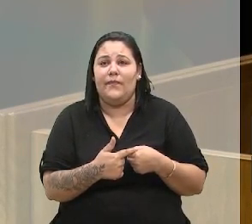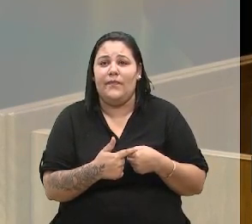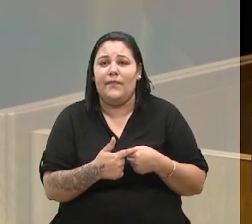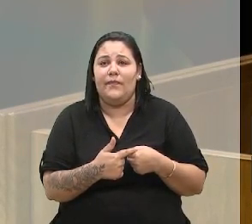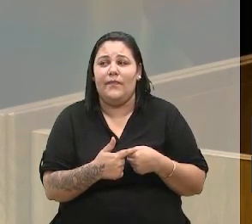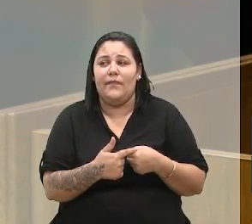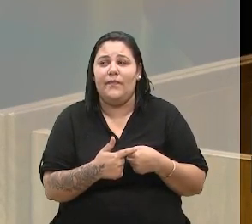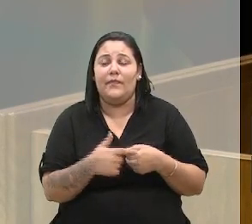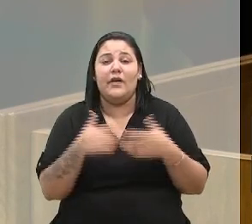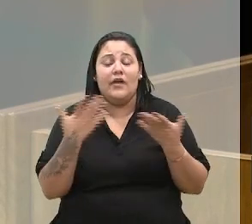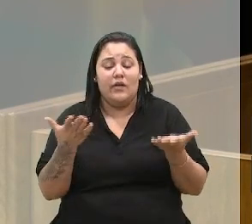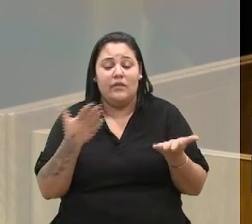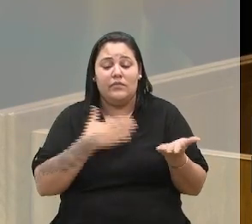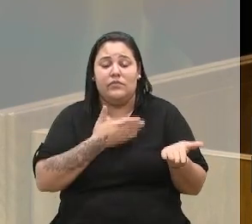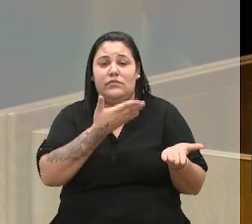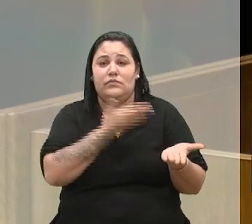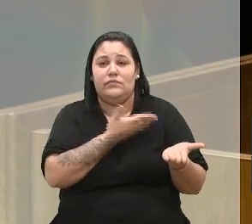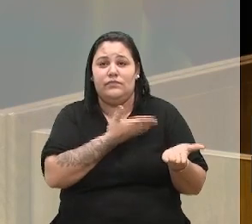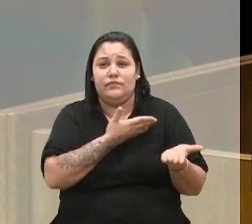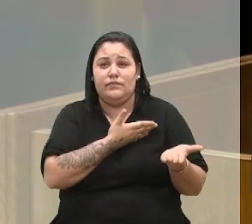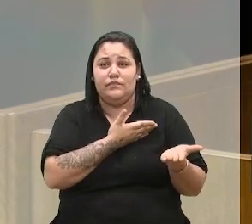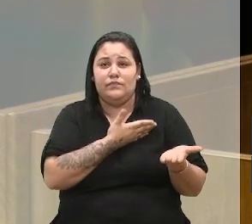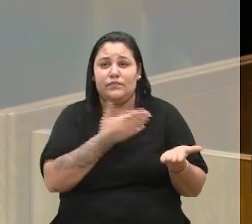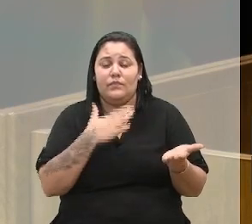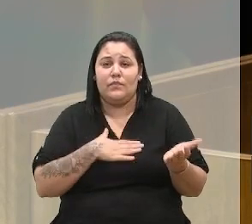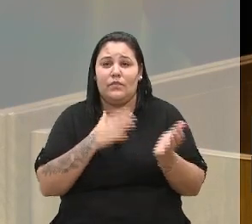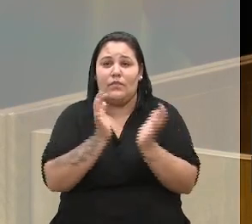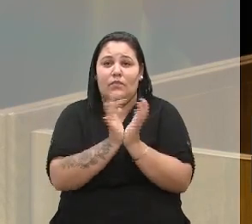E aí, meus amigos, meus colegas,